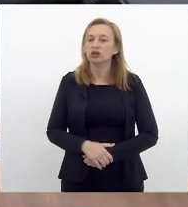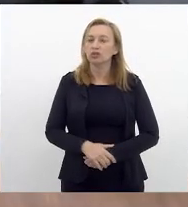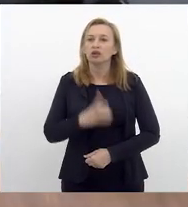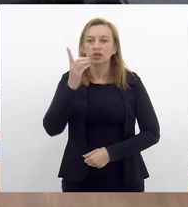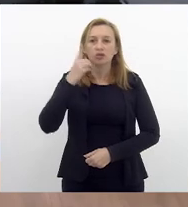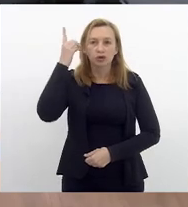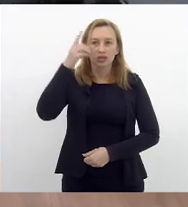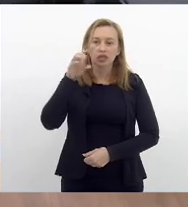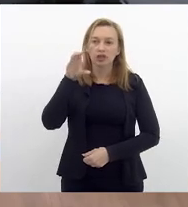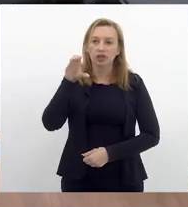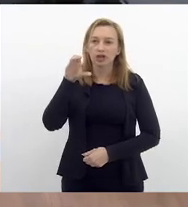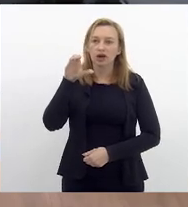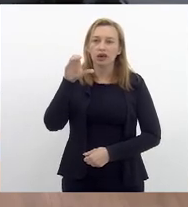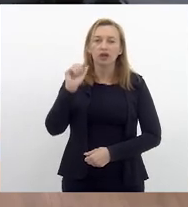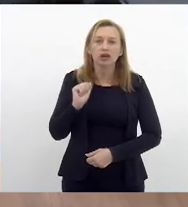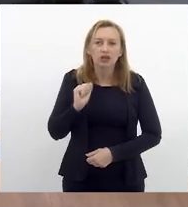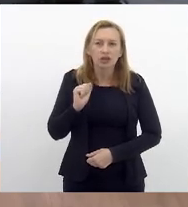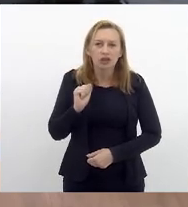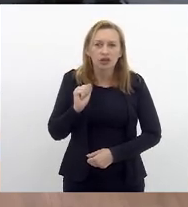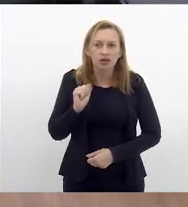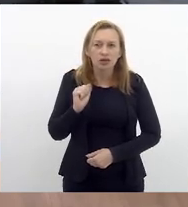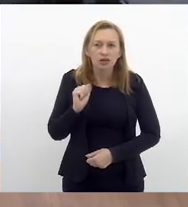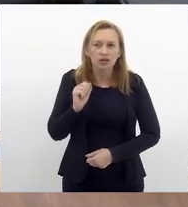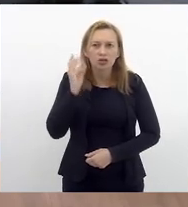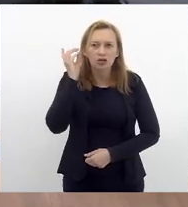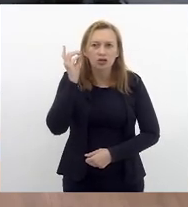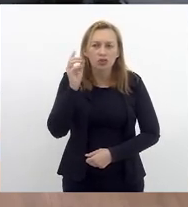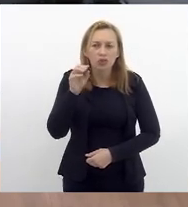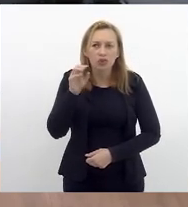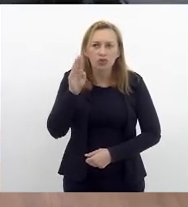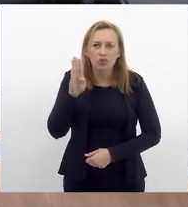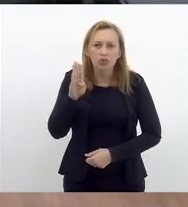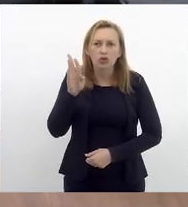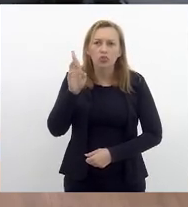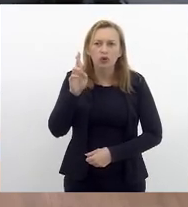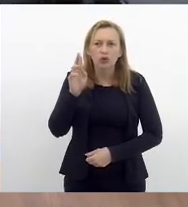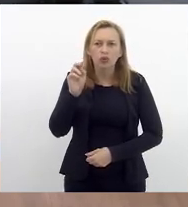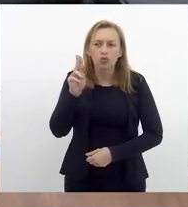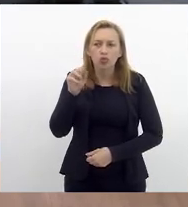Deputado Carlos Macedo. Presidente, voto. Bruno Dauari.